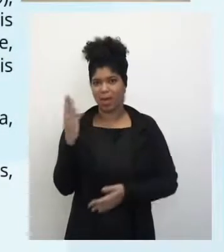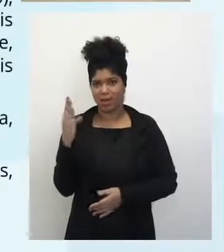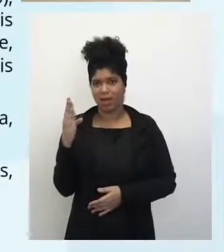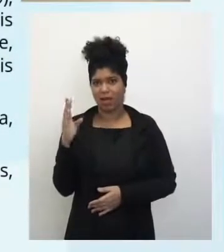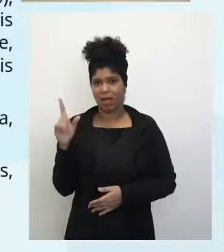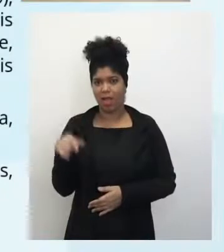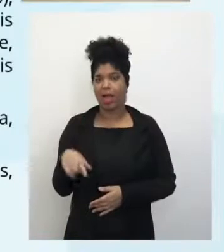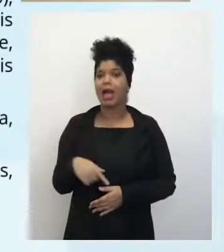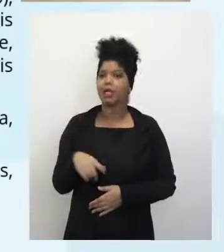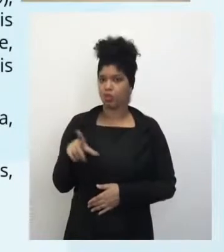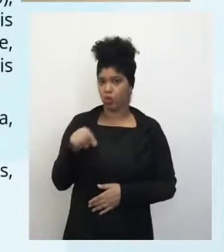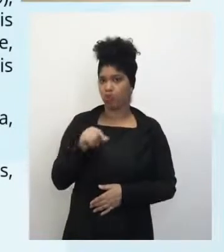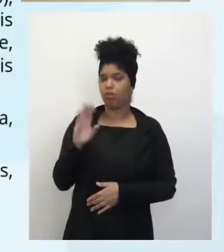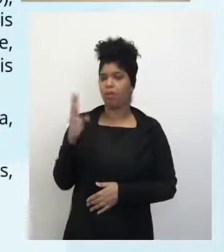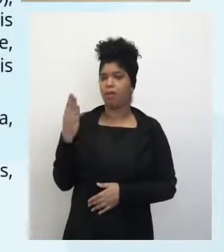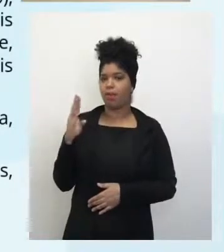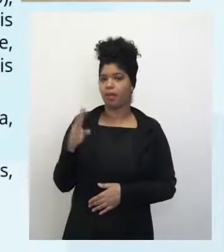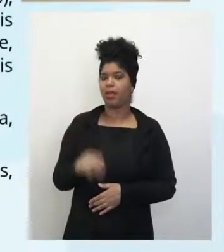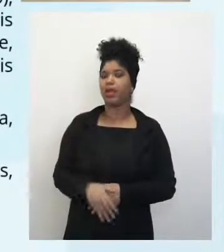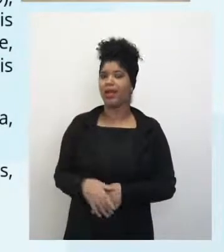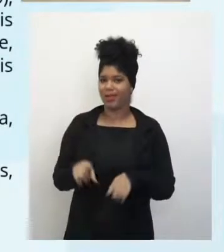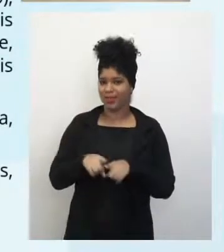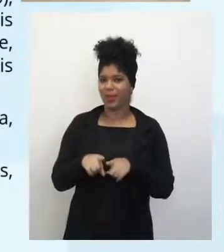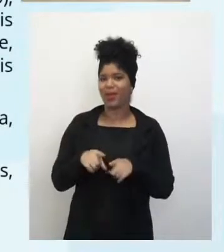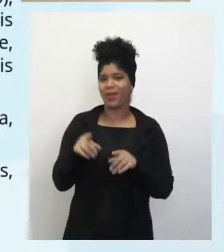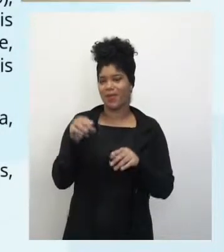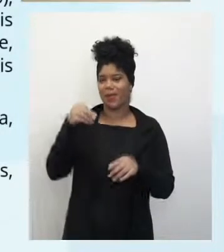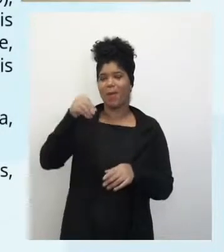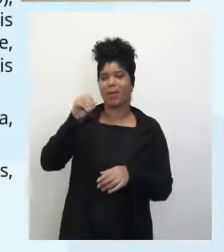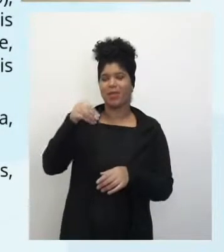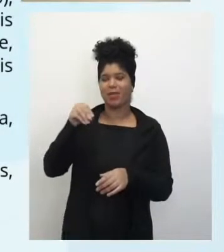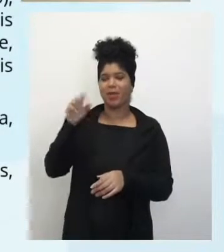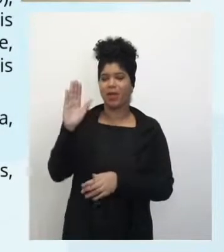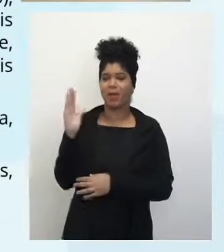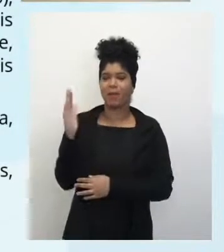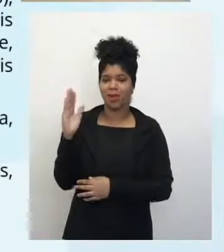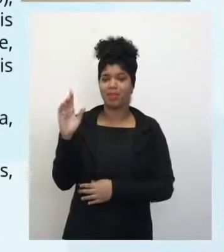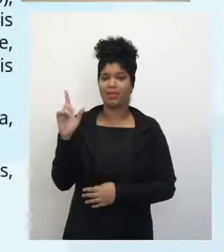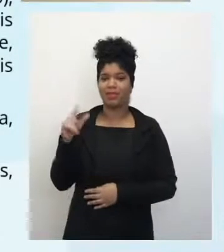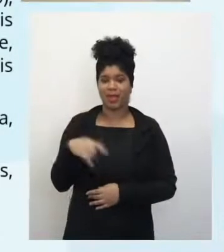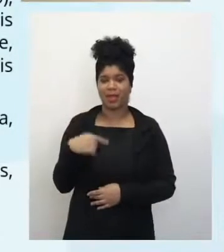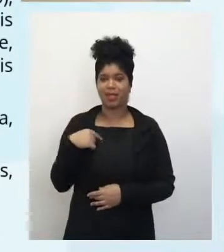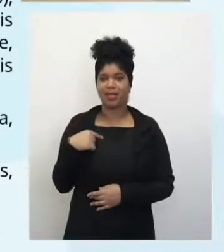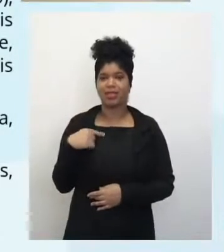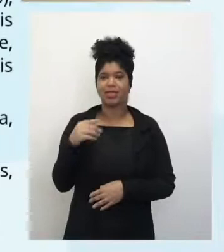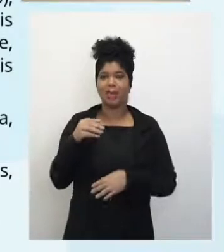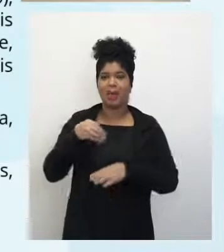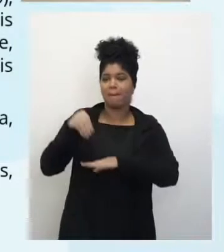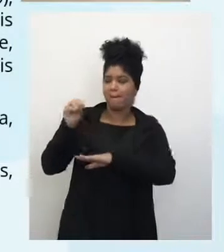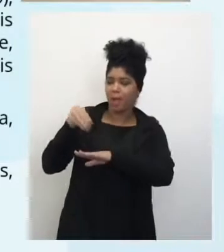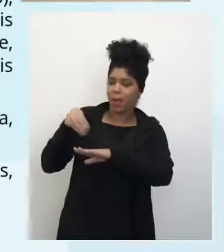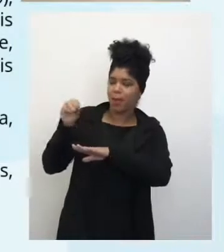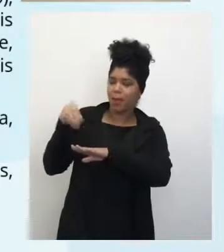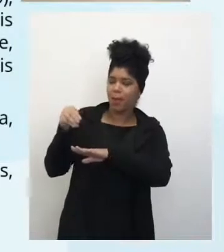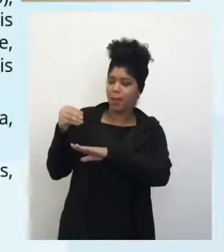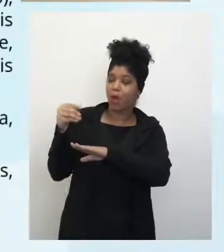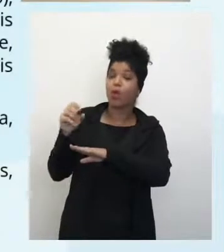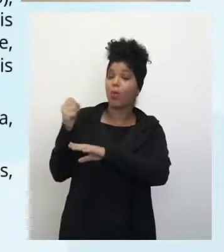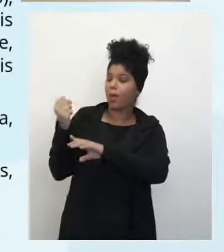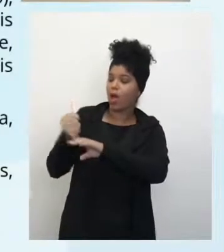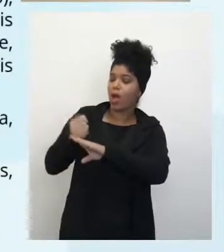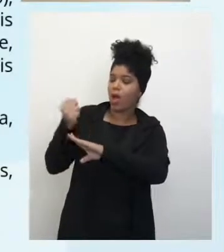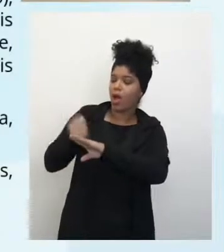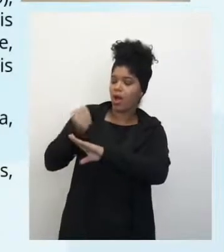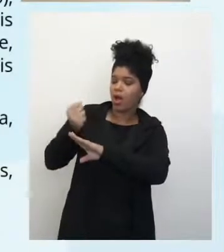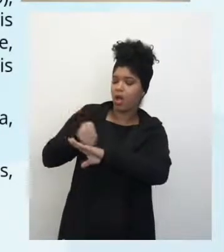Aí o material é a madeira. E o suporte também, né? É aquele cepo de madeira que eu peguei para esculpir. Então,